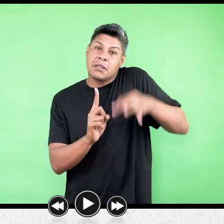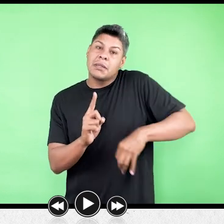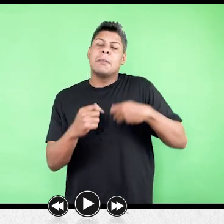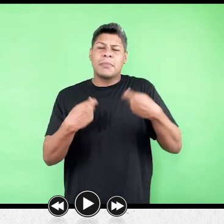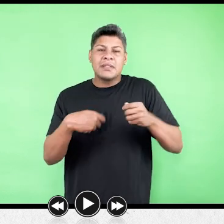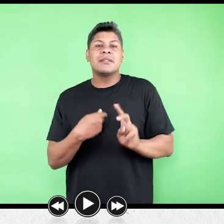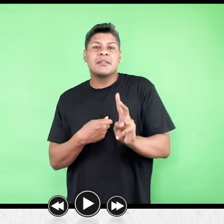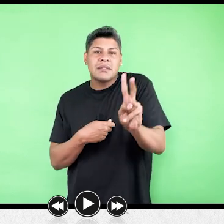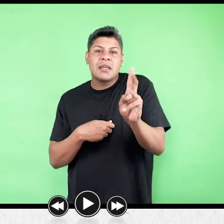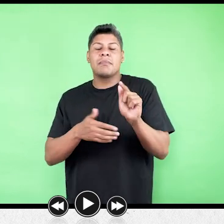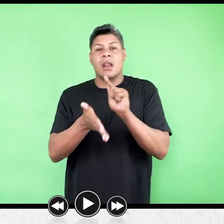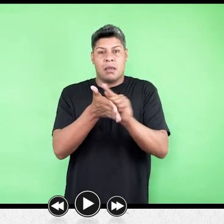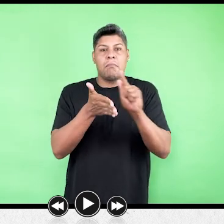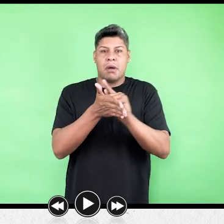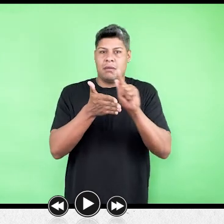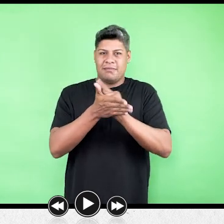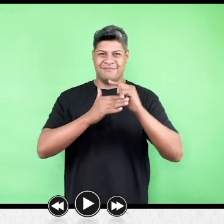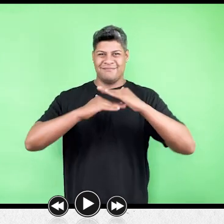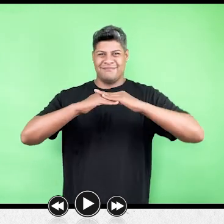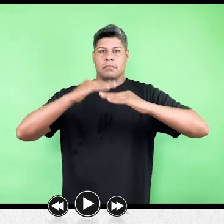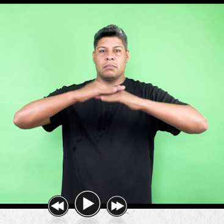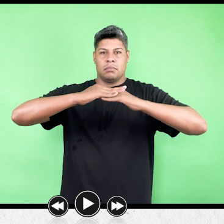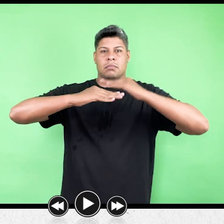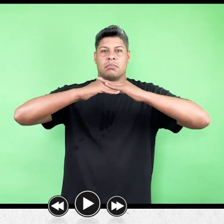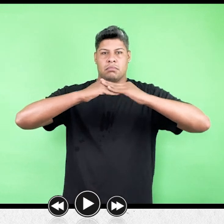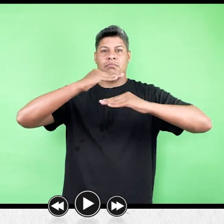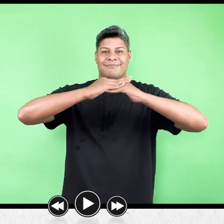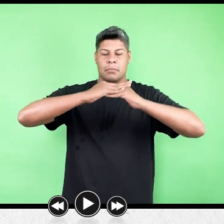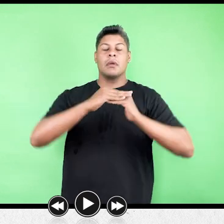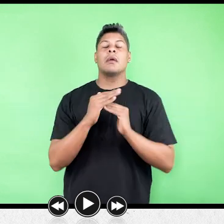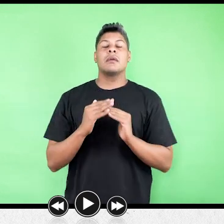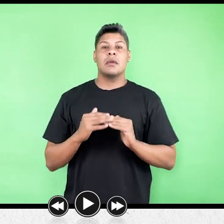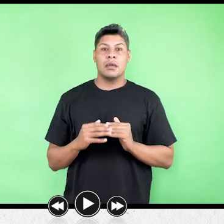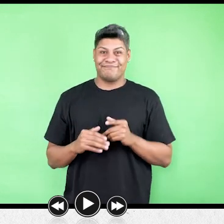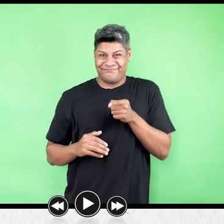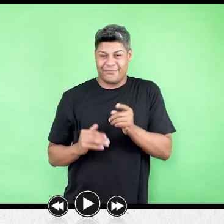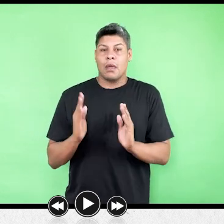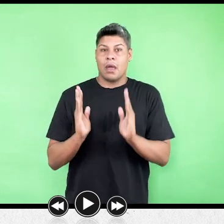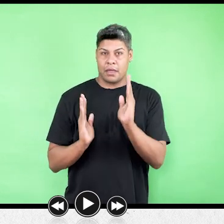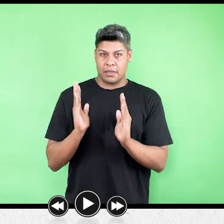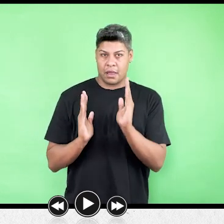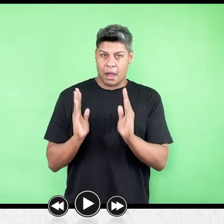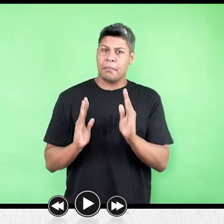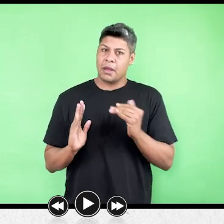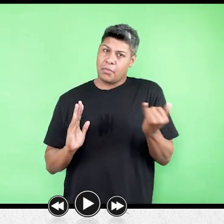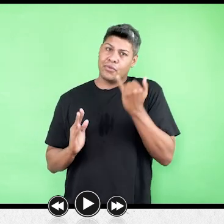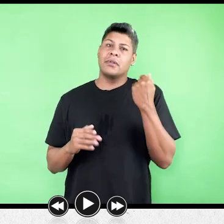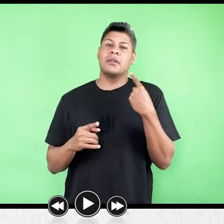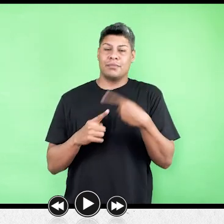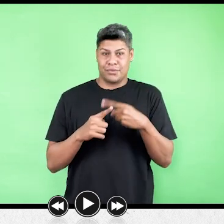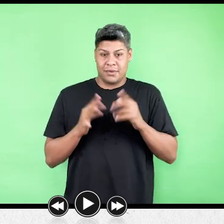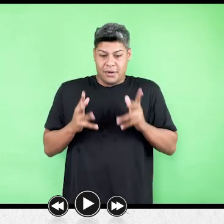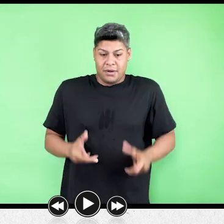em tempos, fazer uma lavagem desse filtro. E essa etapa de filtração ela é importante não só para remover a turbidez da água, mas também